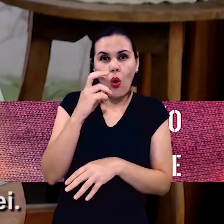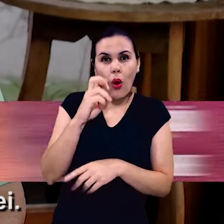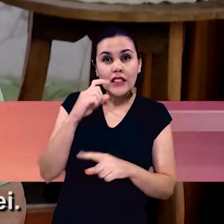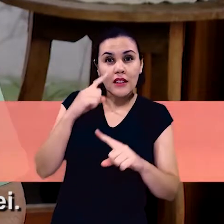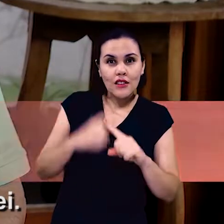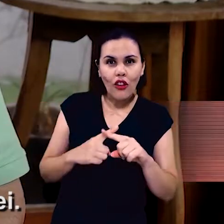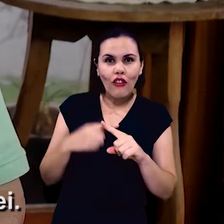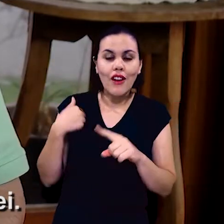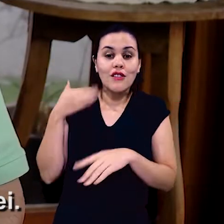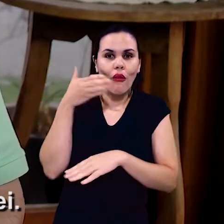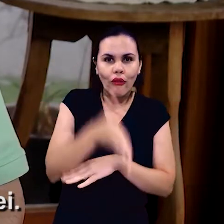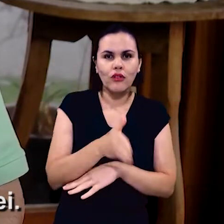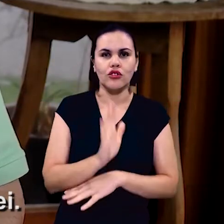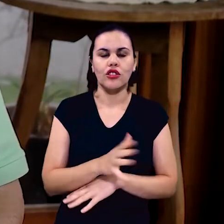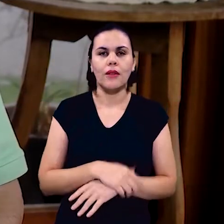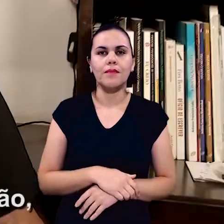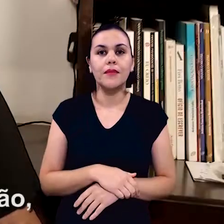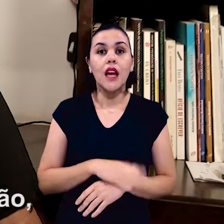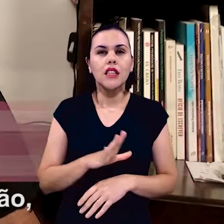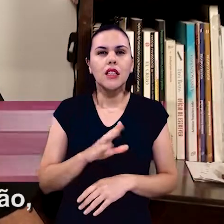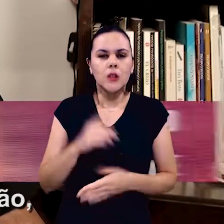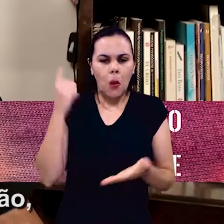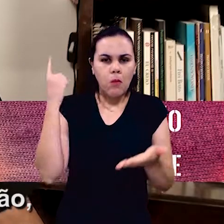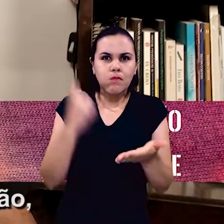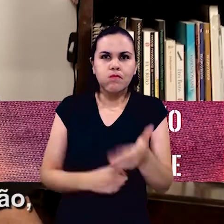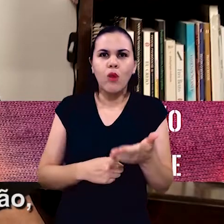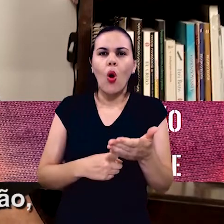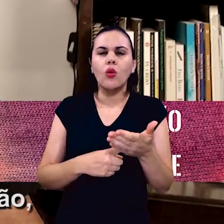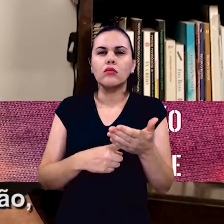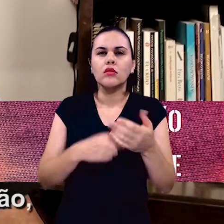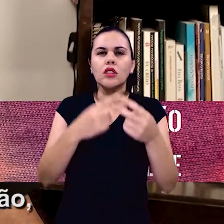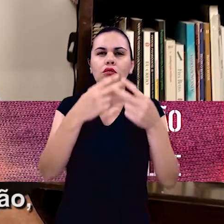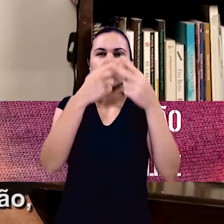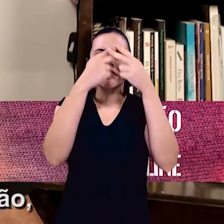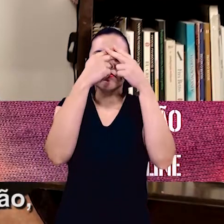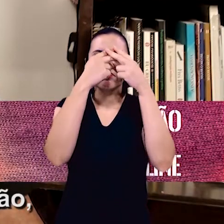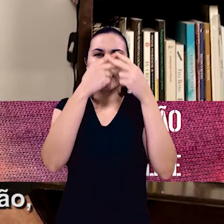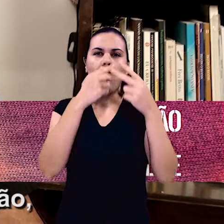45 versões da Festa do Divino eu participei. Um grande marco que eu vou ter